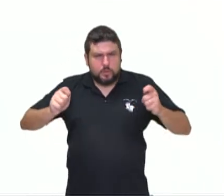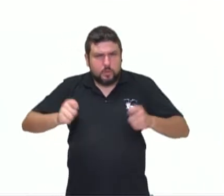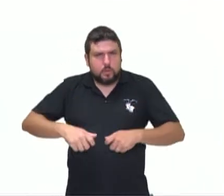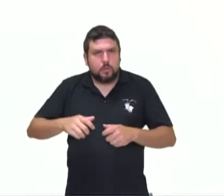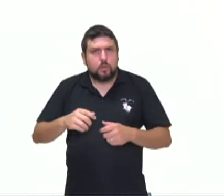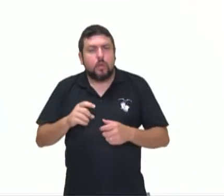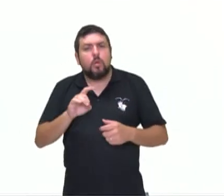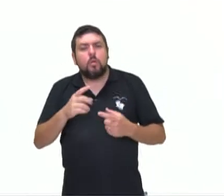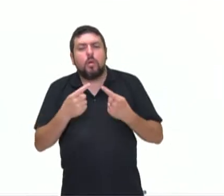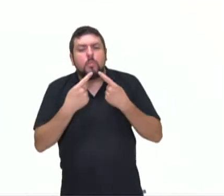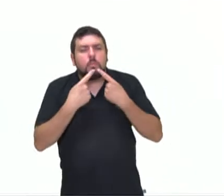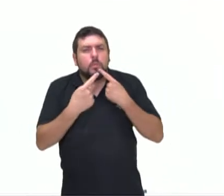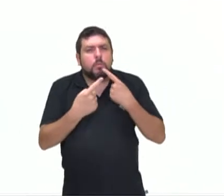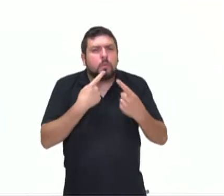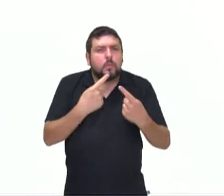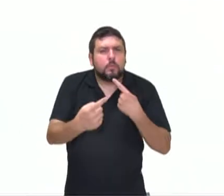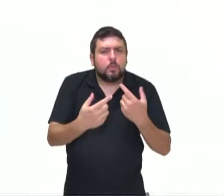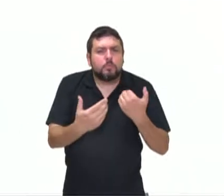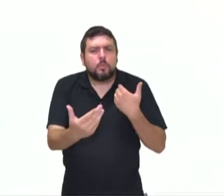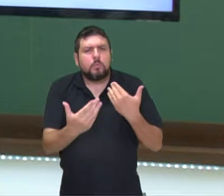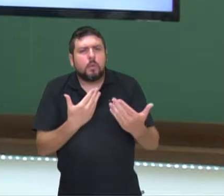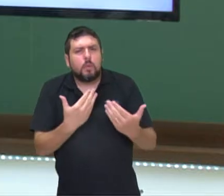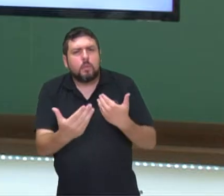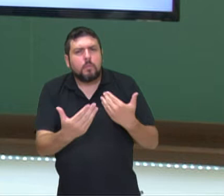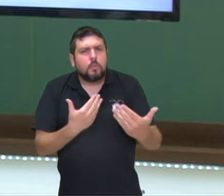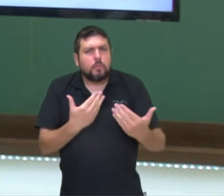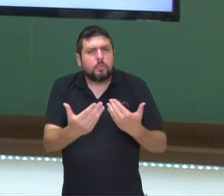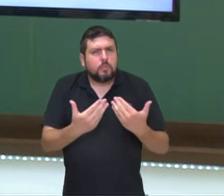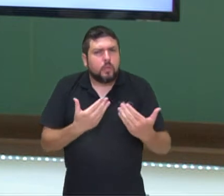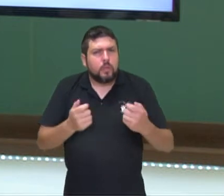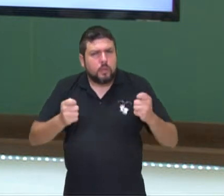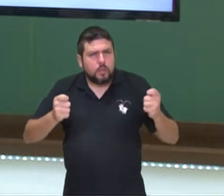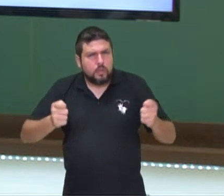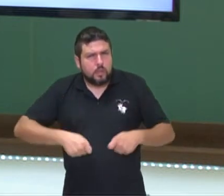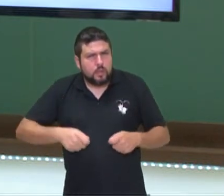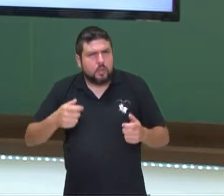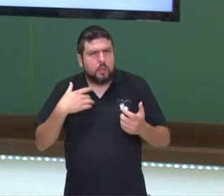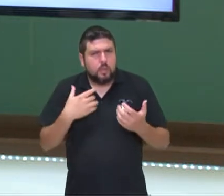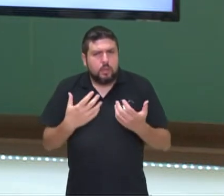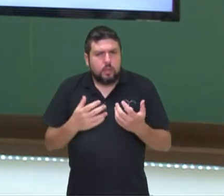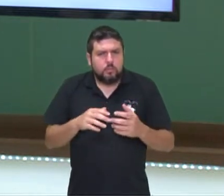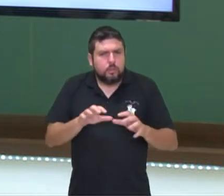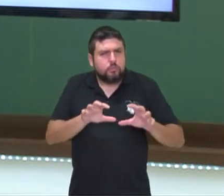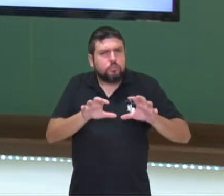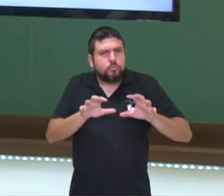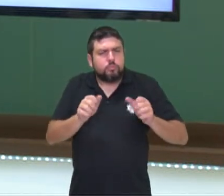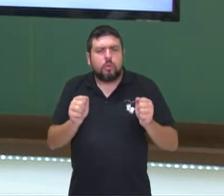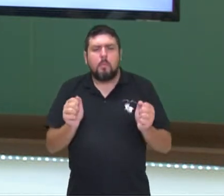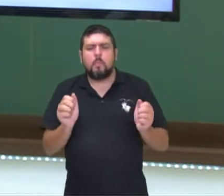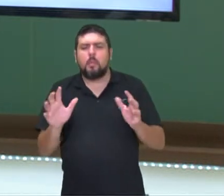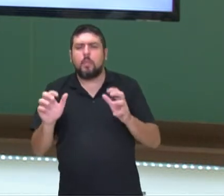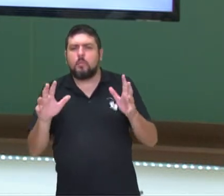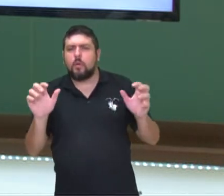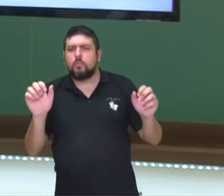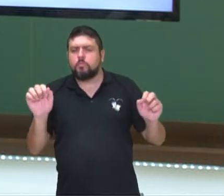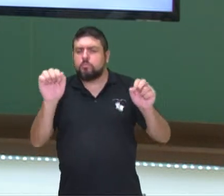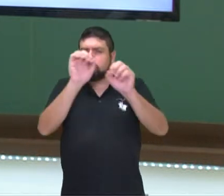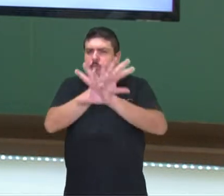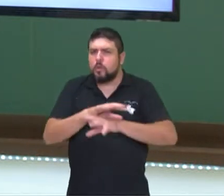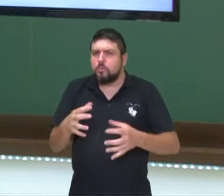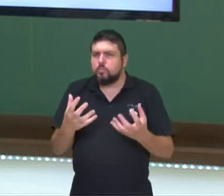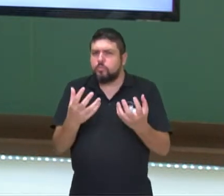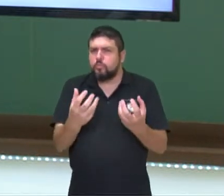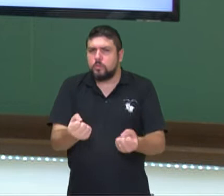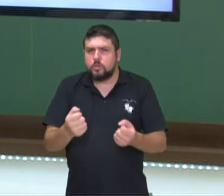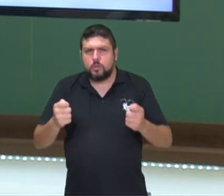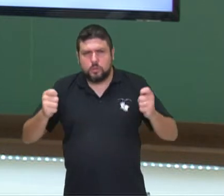apenas dialogando, expondo ideias? Somente pela conversa, pelo poder do discurso, nós conseguimos mudar uma